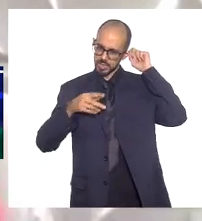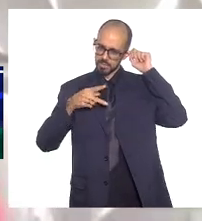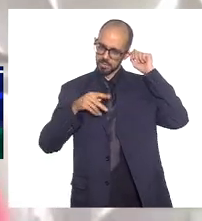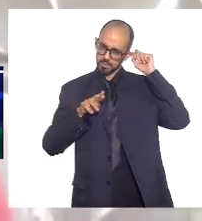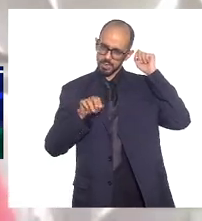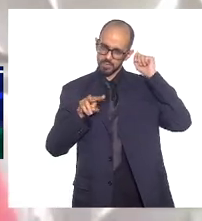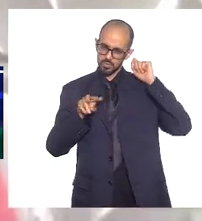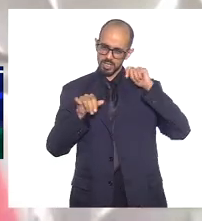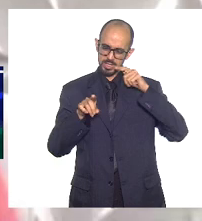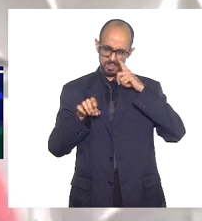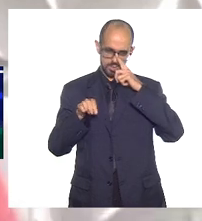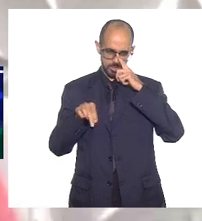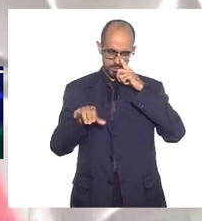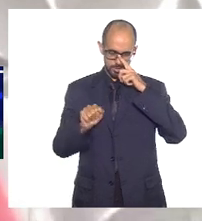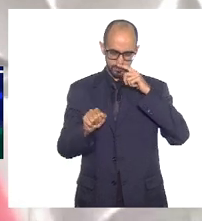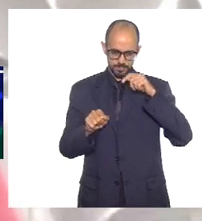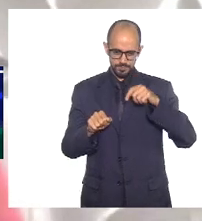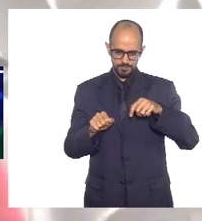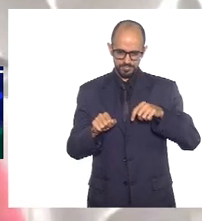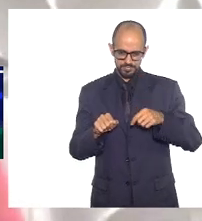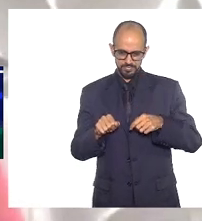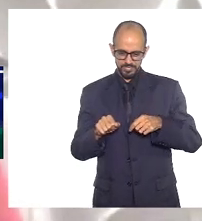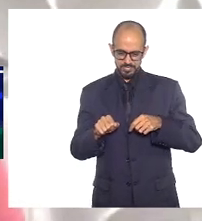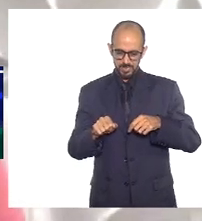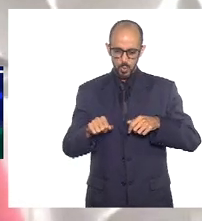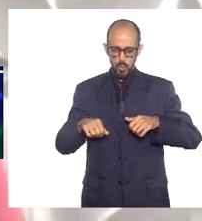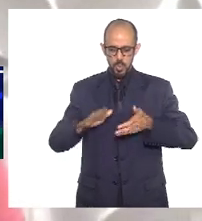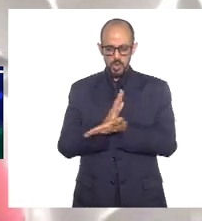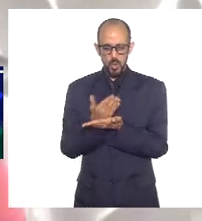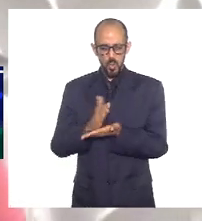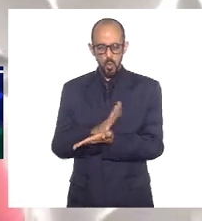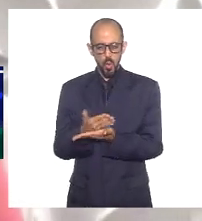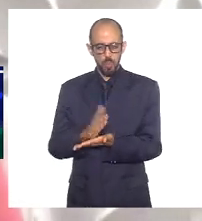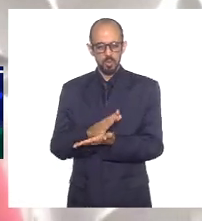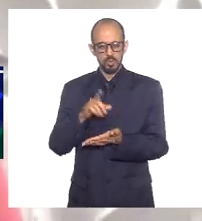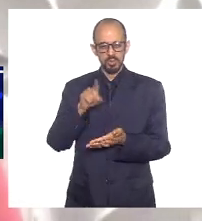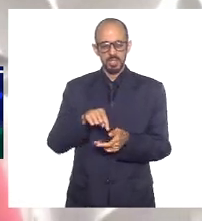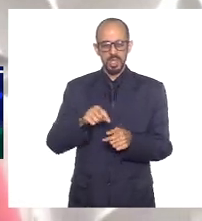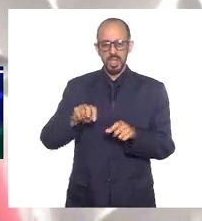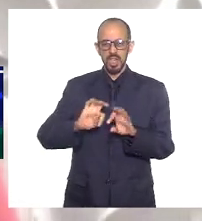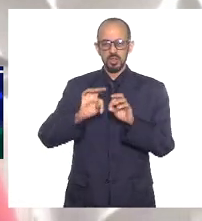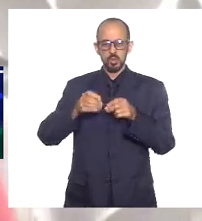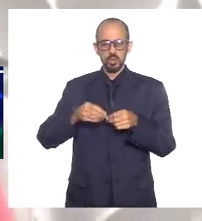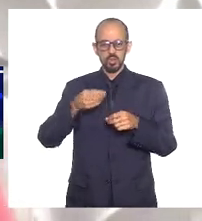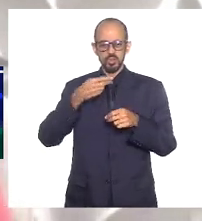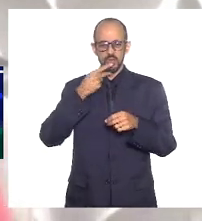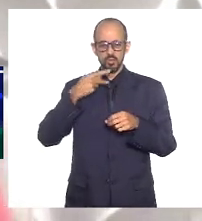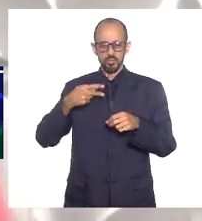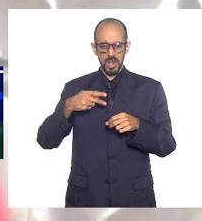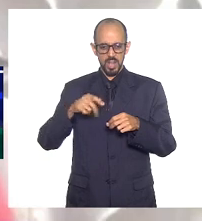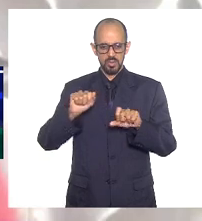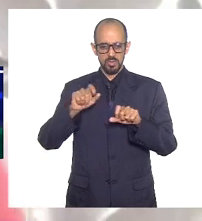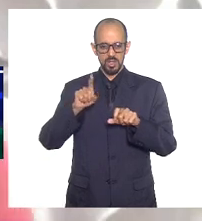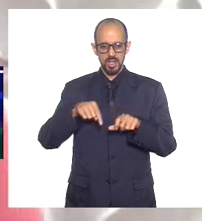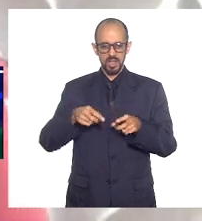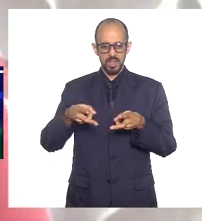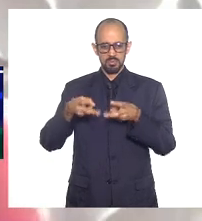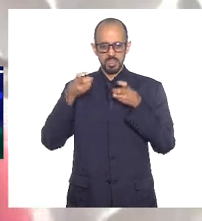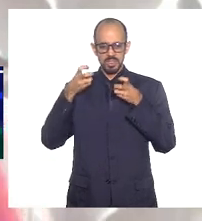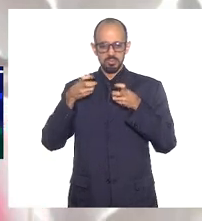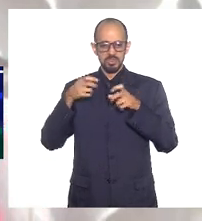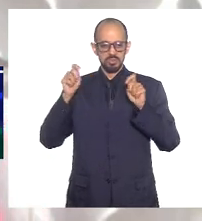acho que o desconforto daqueles que foram prestar os seus esclarecimentos era visível e eu